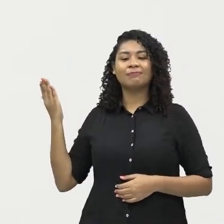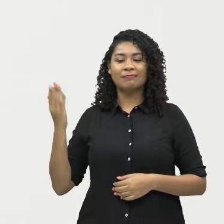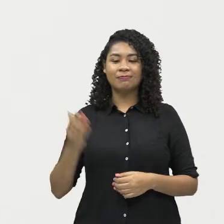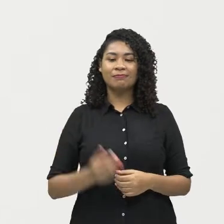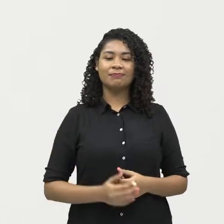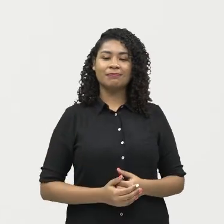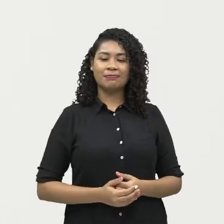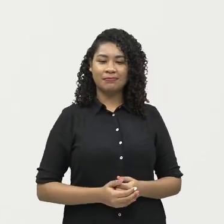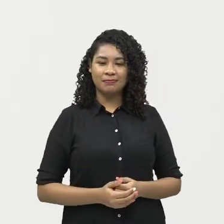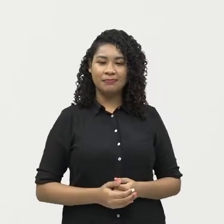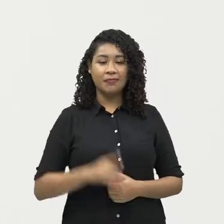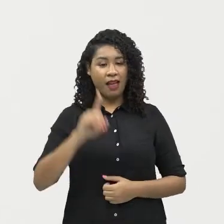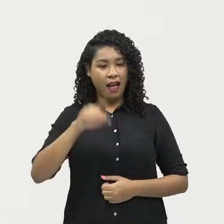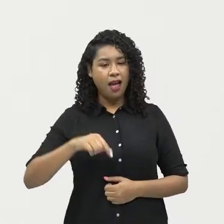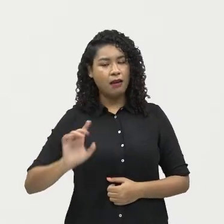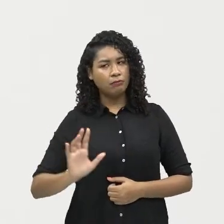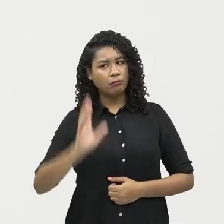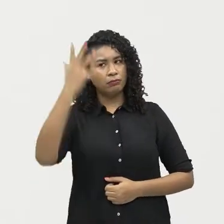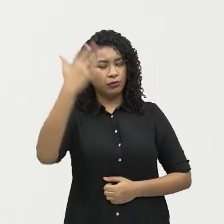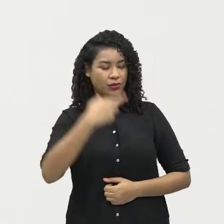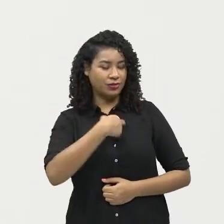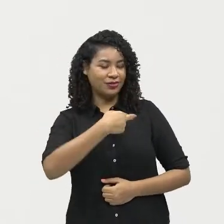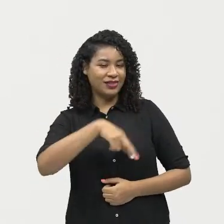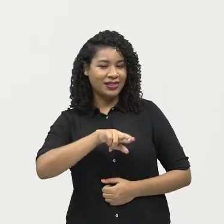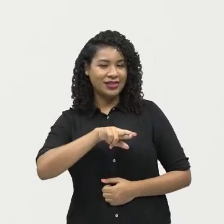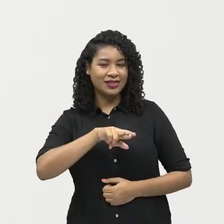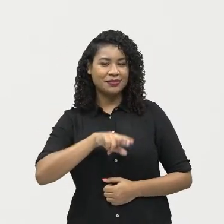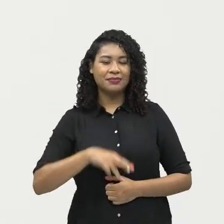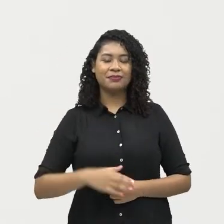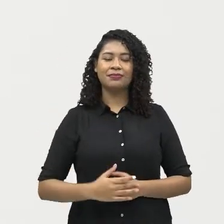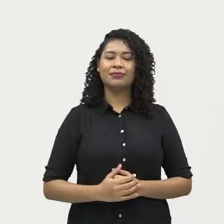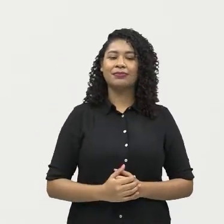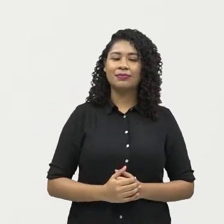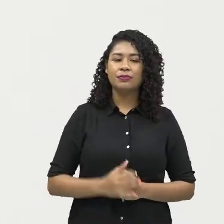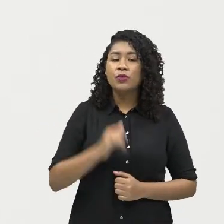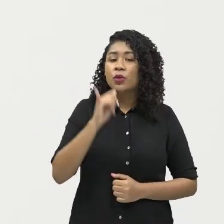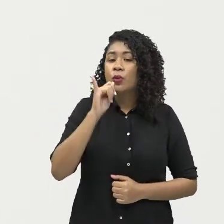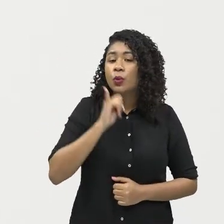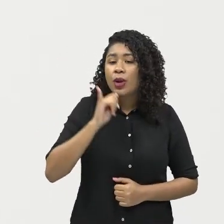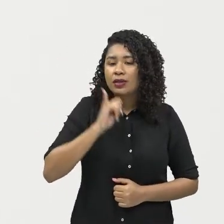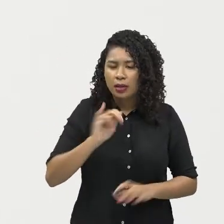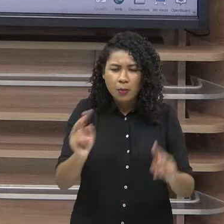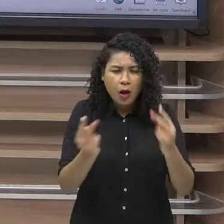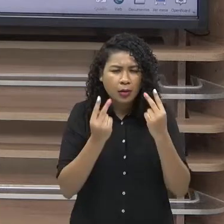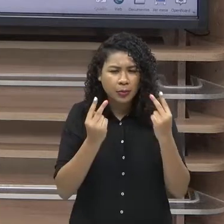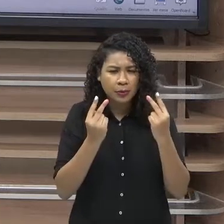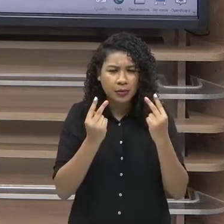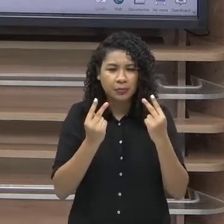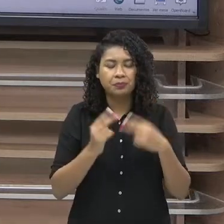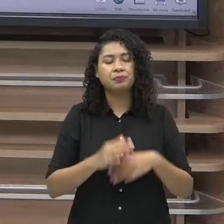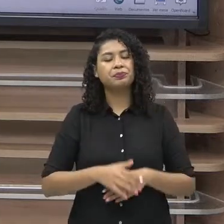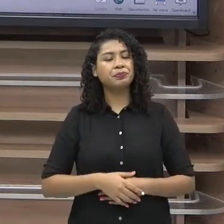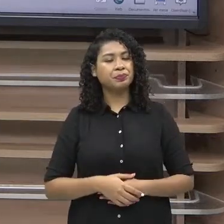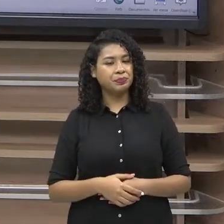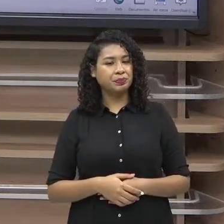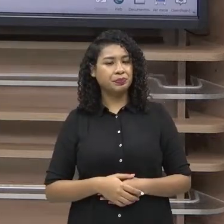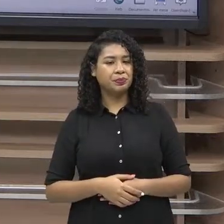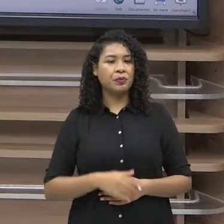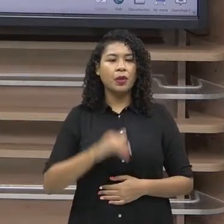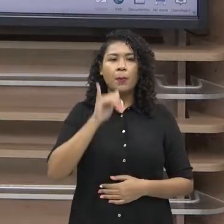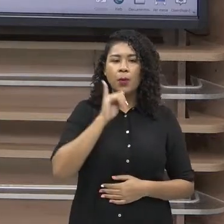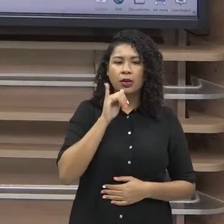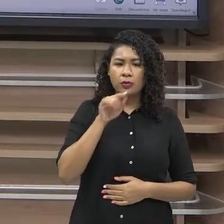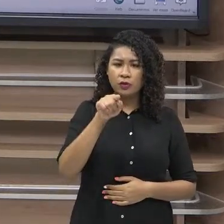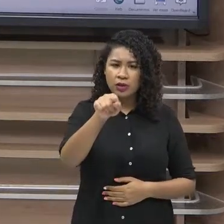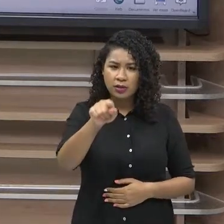O fenômeno religioso. Quando, por exemplo, presta atenção aqui comigo. Quando de repente você